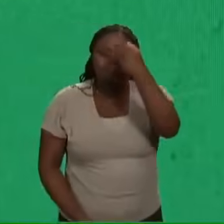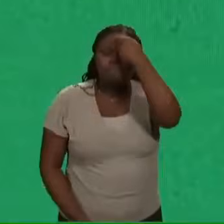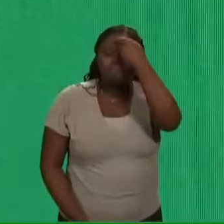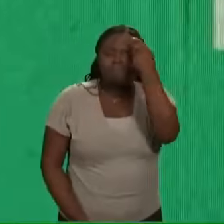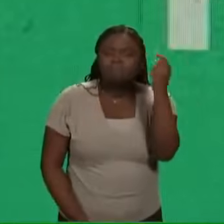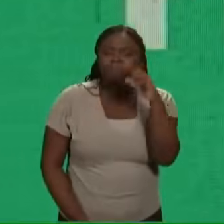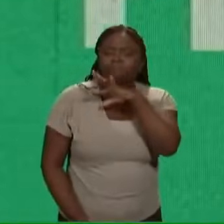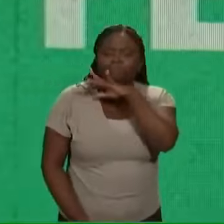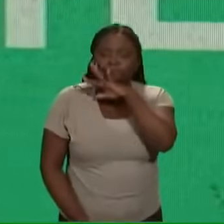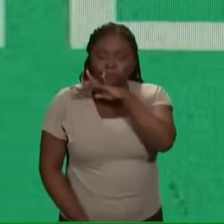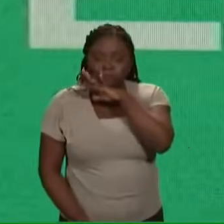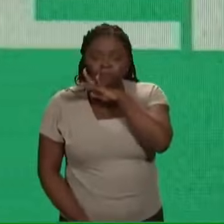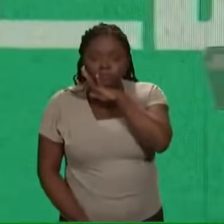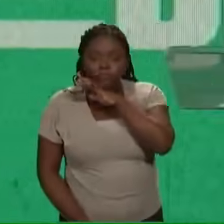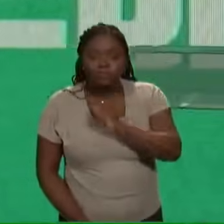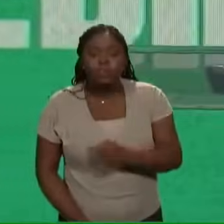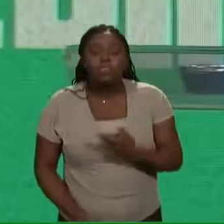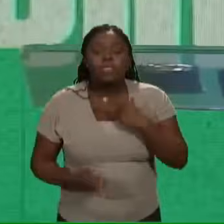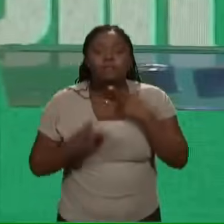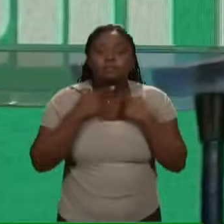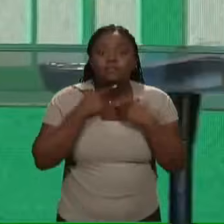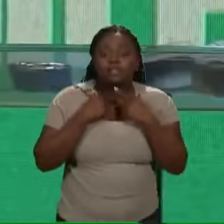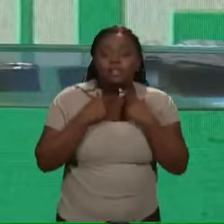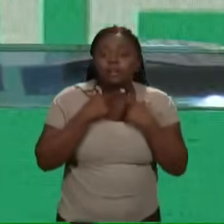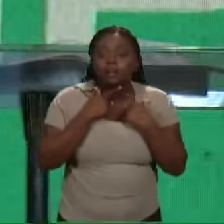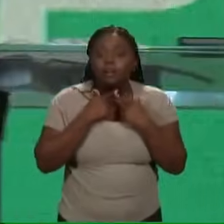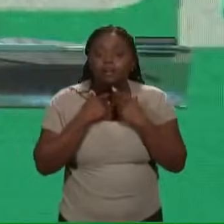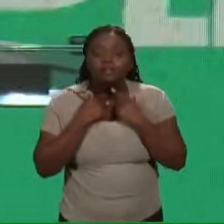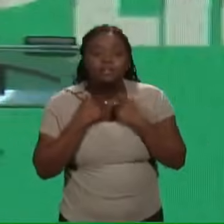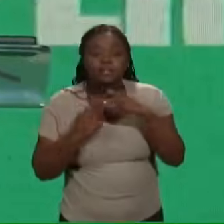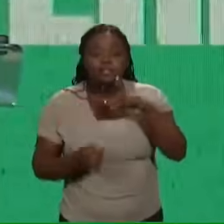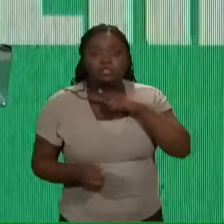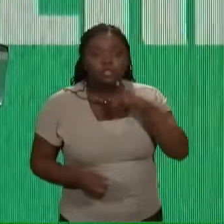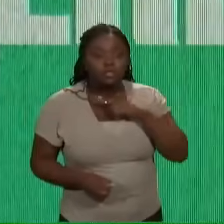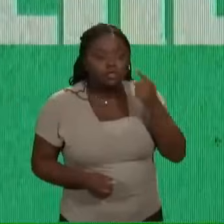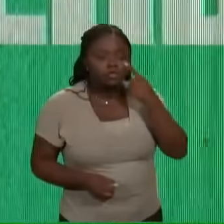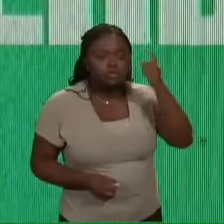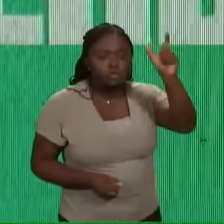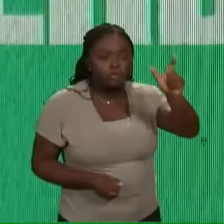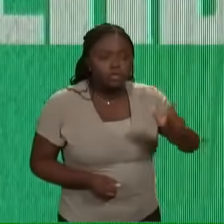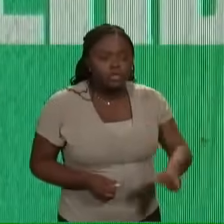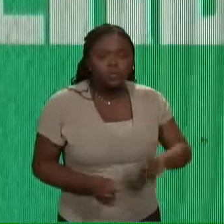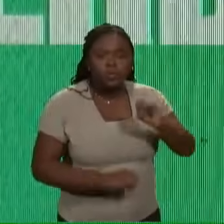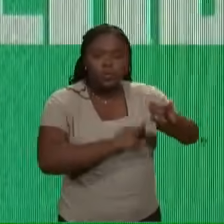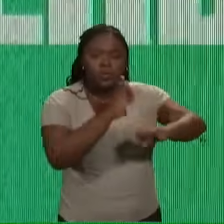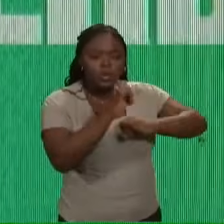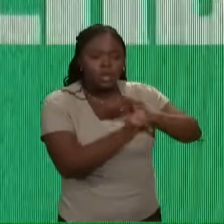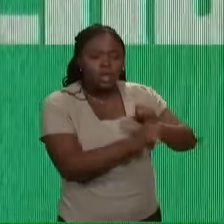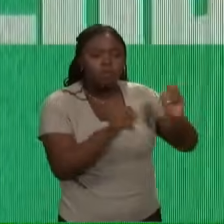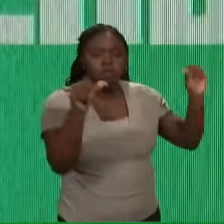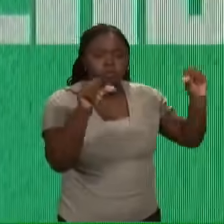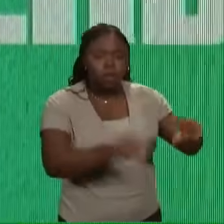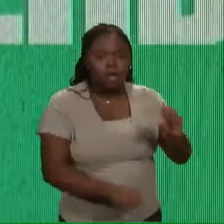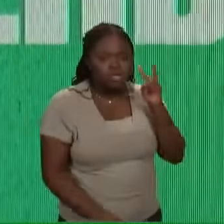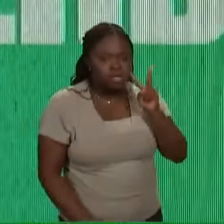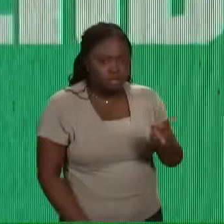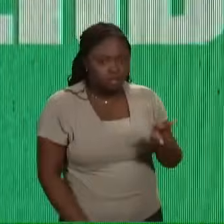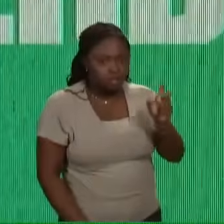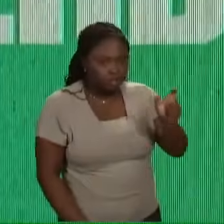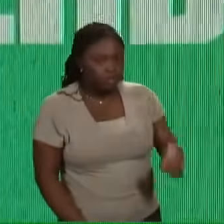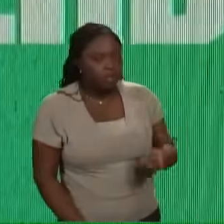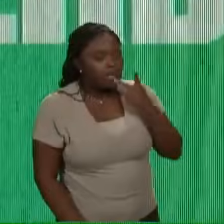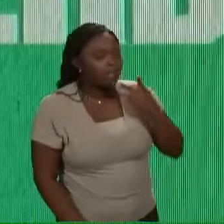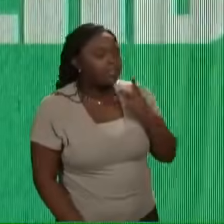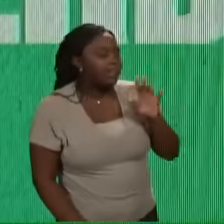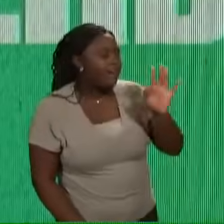ruins que você teve, a vontade que você deu de ver gente se lascando na internet. Quando você vê pessoas, você fala assim: ai, você